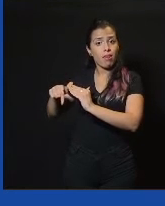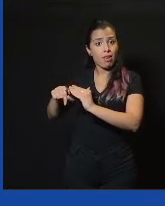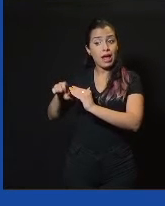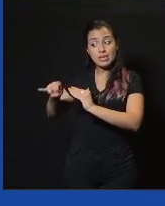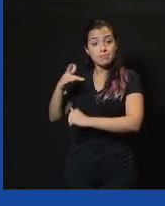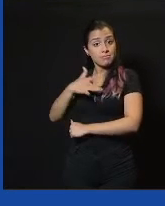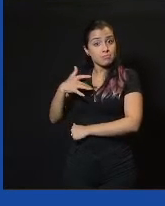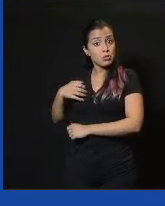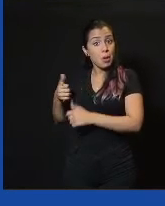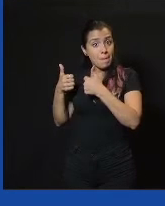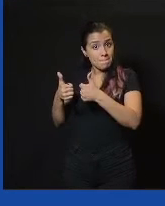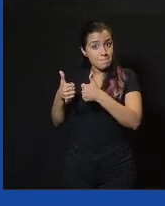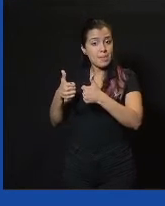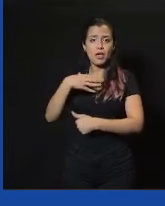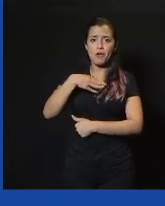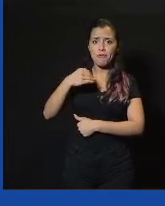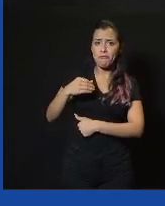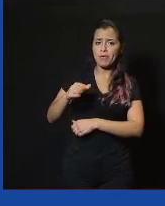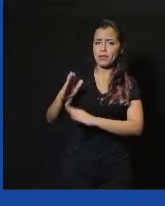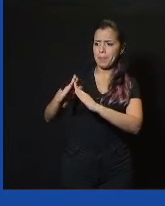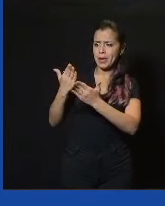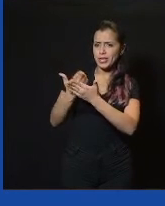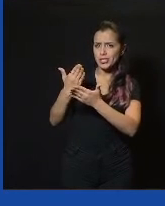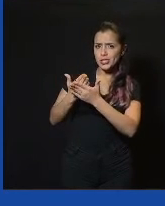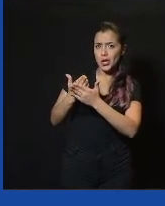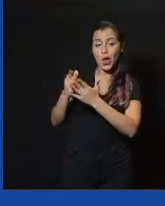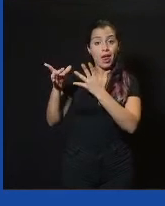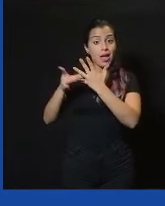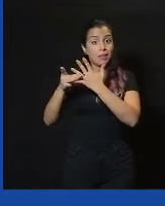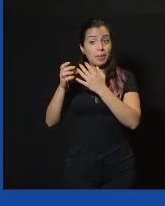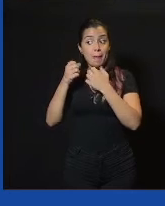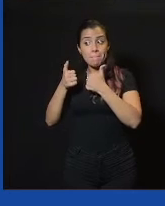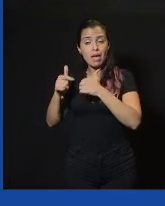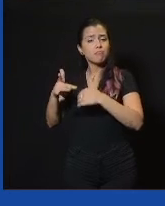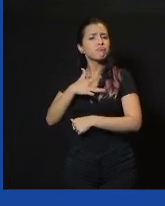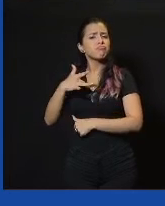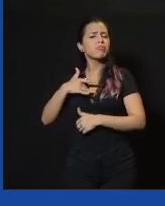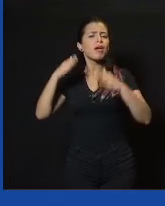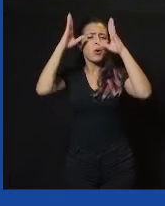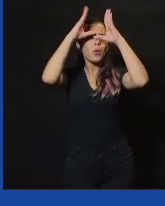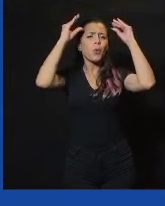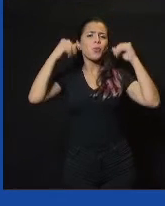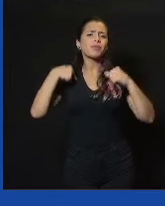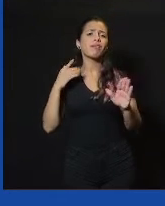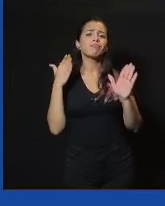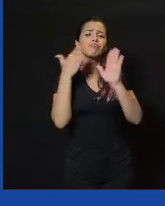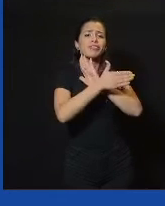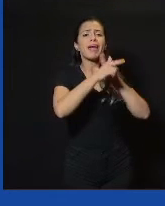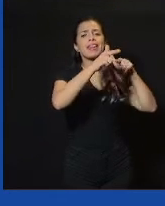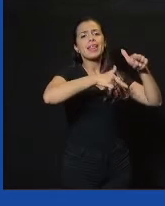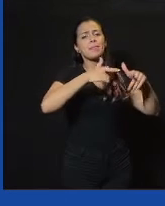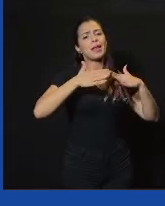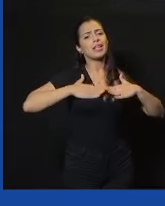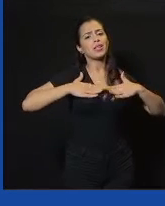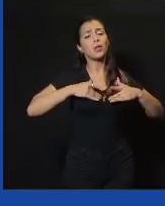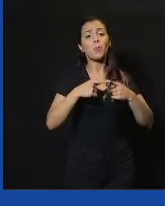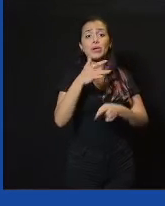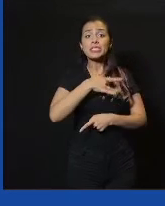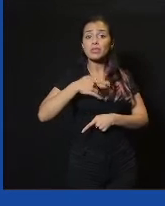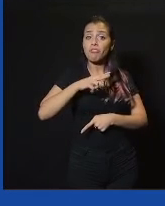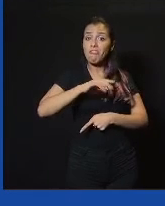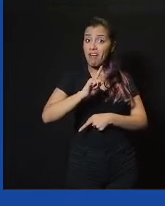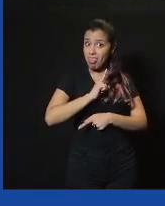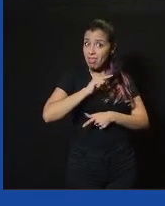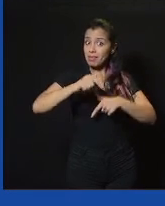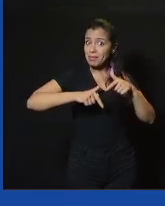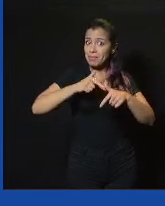vai estar numa creche, a esposa dele vai estar bem, né? A casa dele vai estar bem, e ele vai trabalhar muito bem, porque vai ter saúde para ele vir trabalhar. É uma